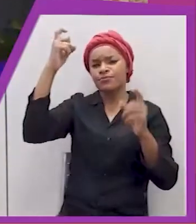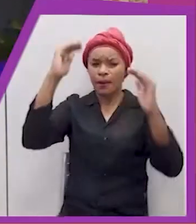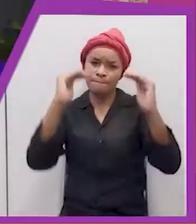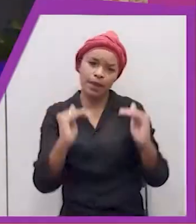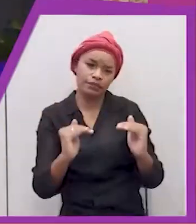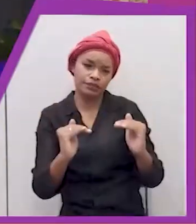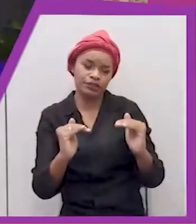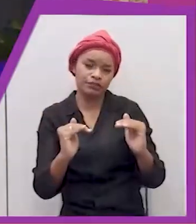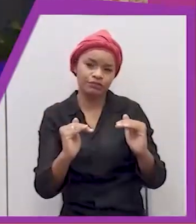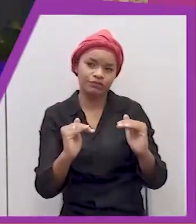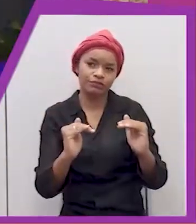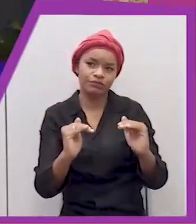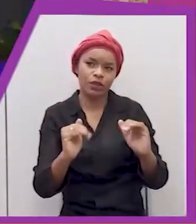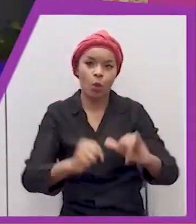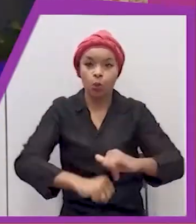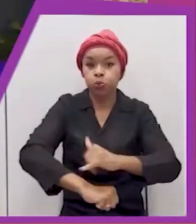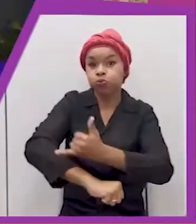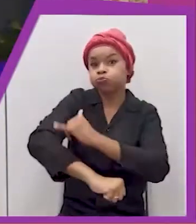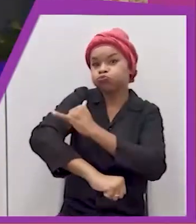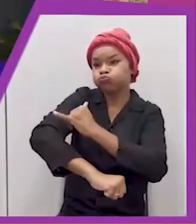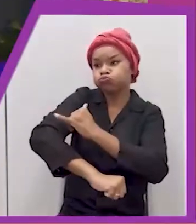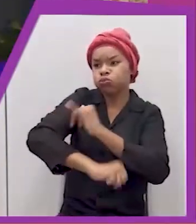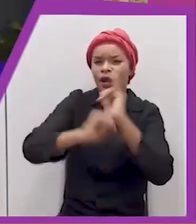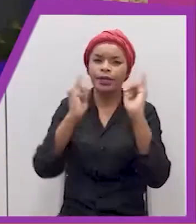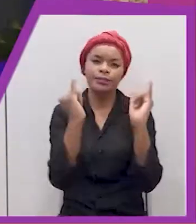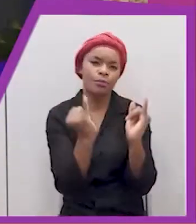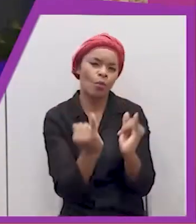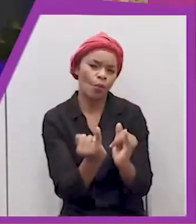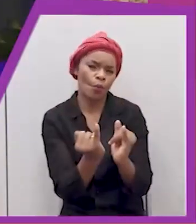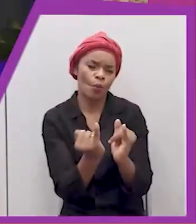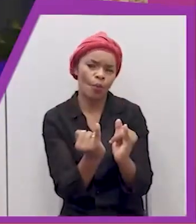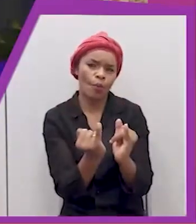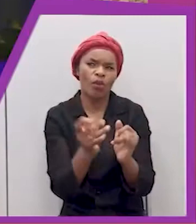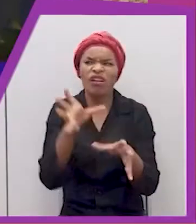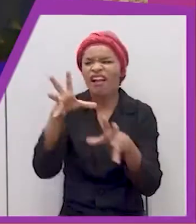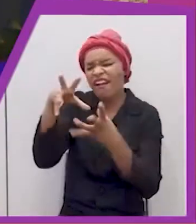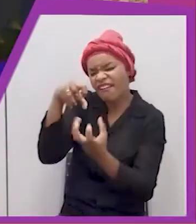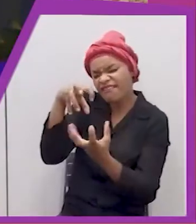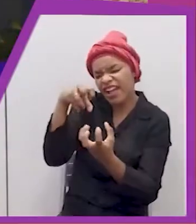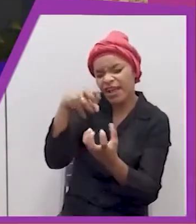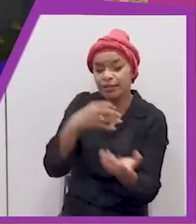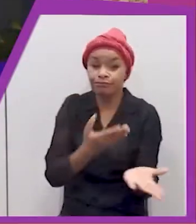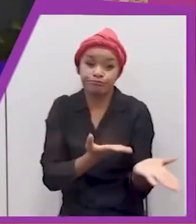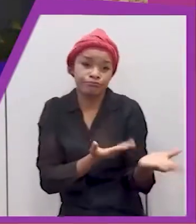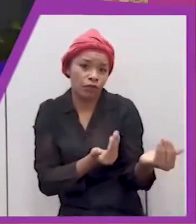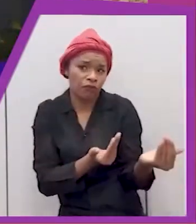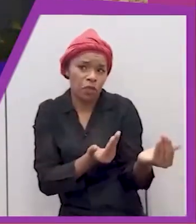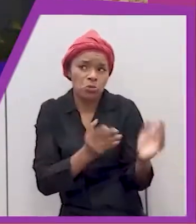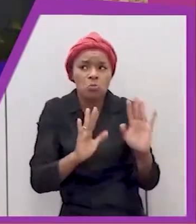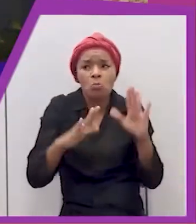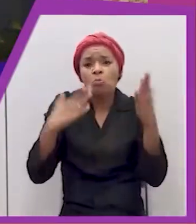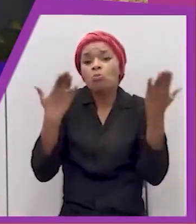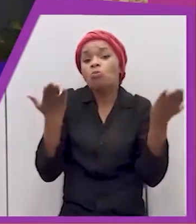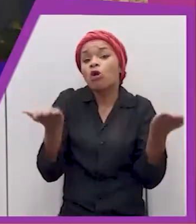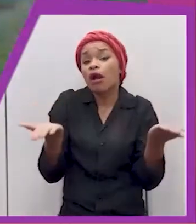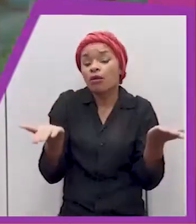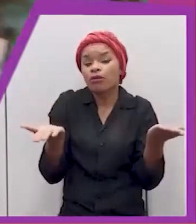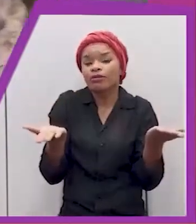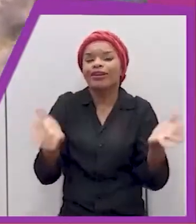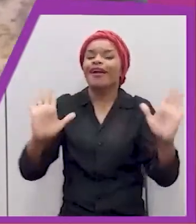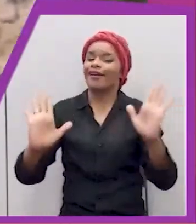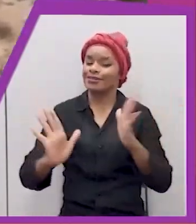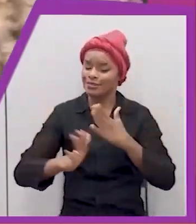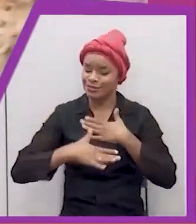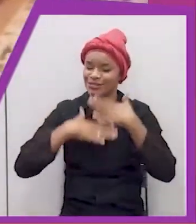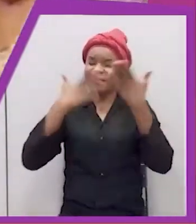que é gordo ou Magrinho será que é velho novinho a surpresa está bem